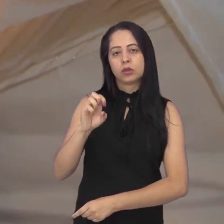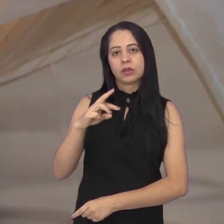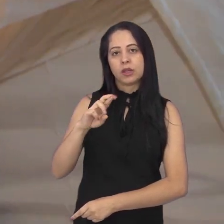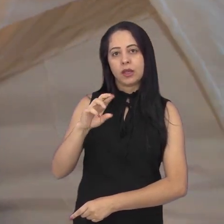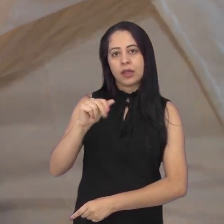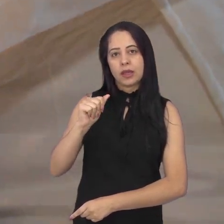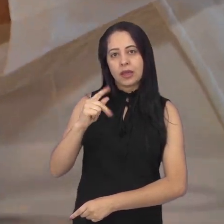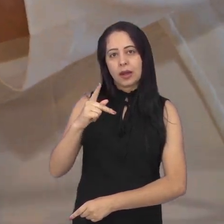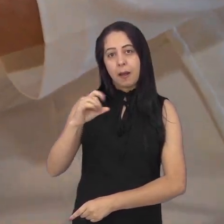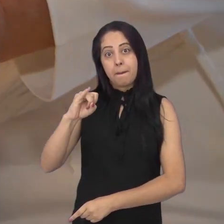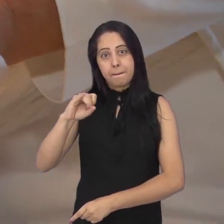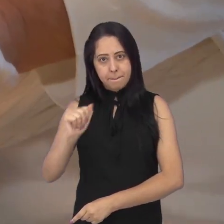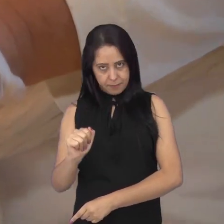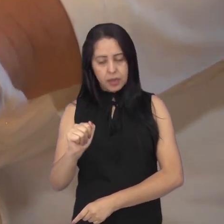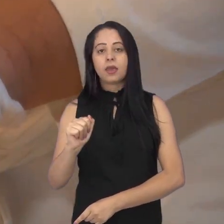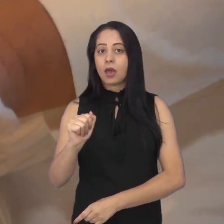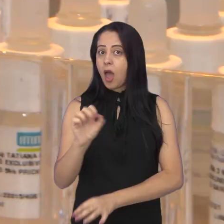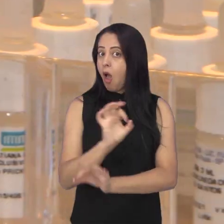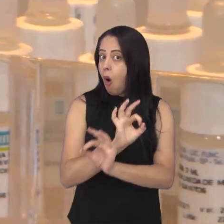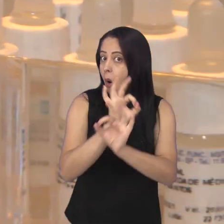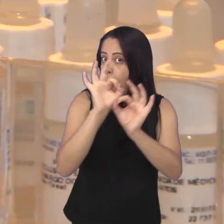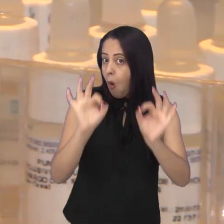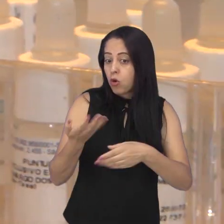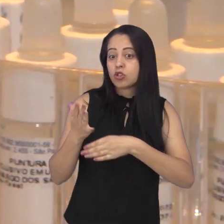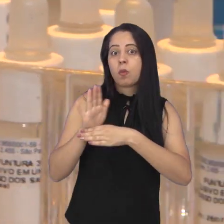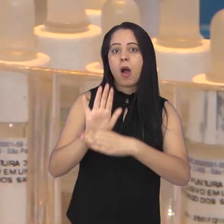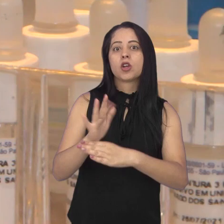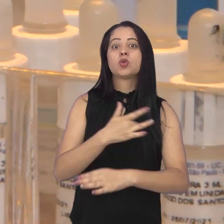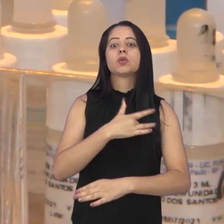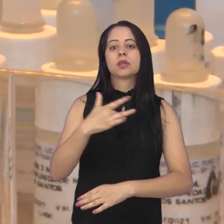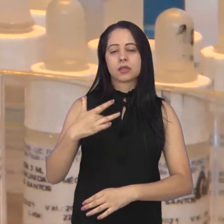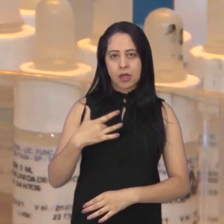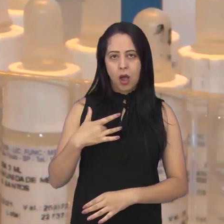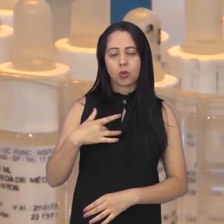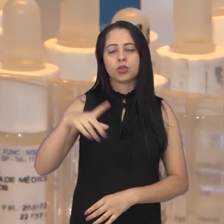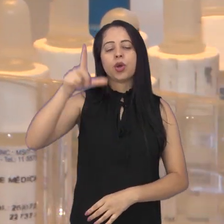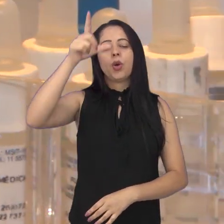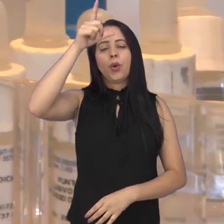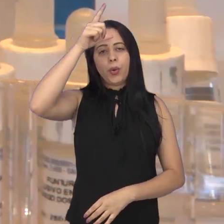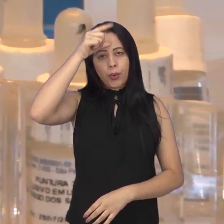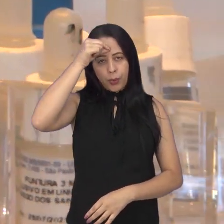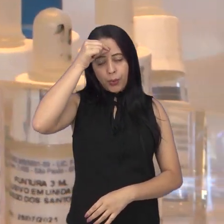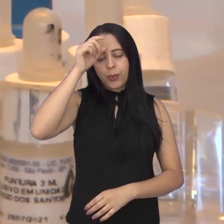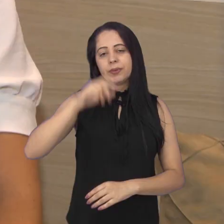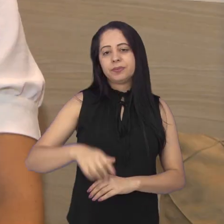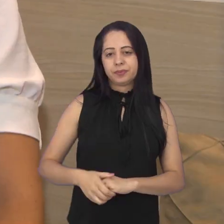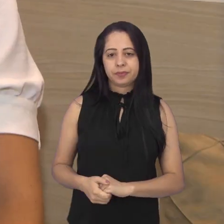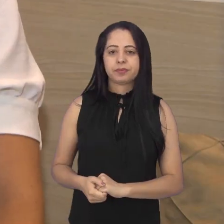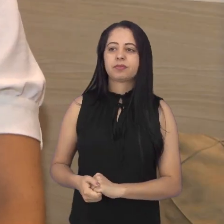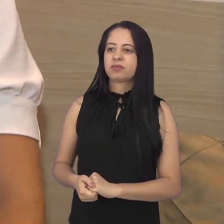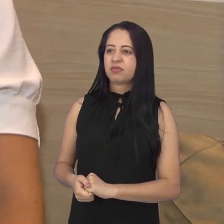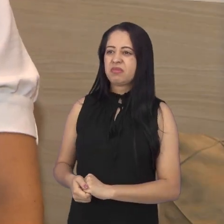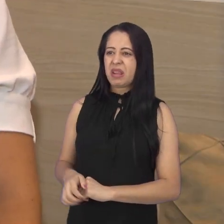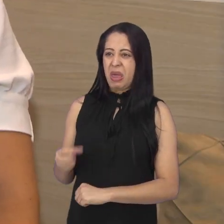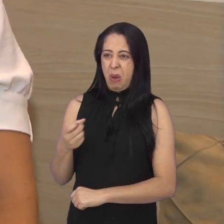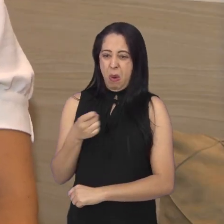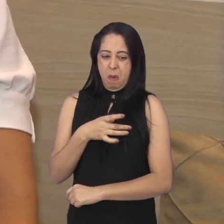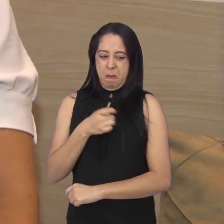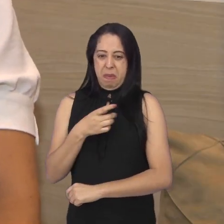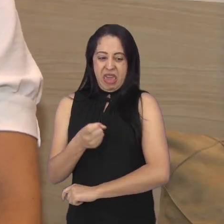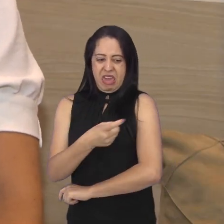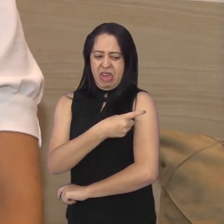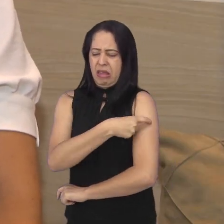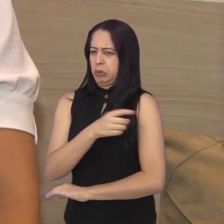costumam ser muito benéficas para os pacientes e oferecem um alívio por um longo período. Não tenho medo da agulha porque é